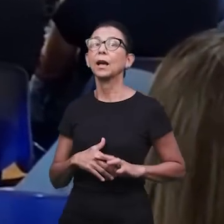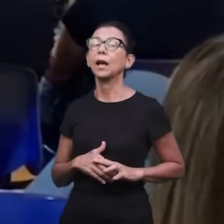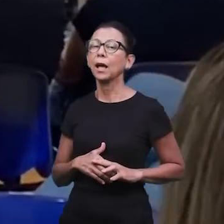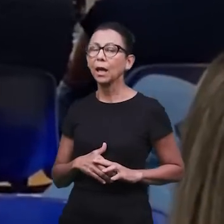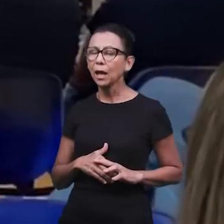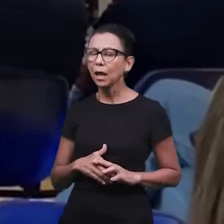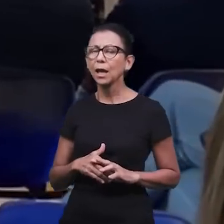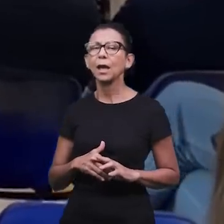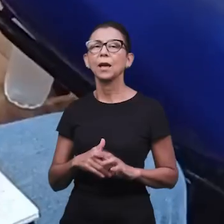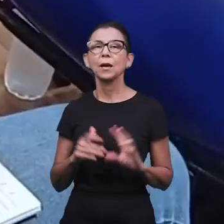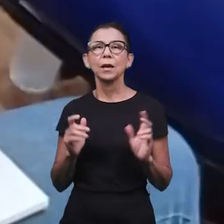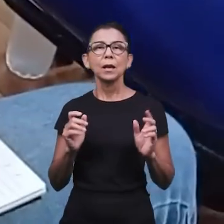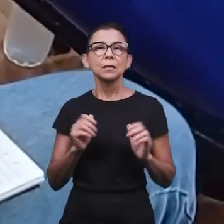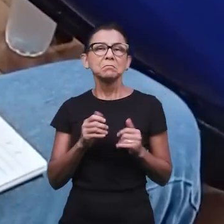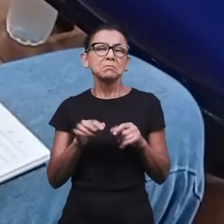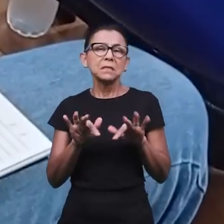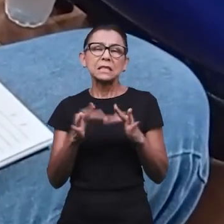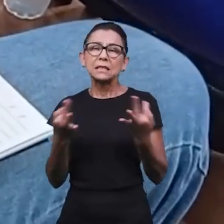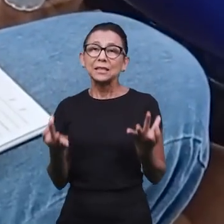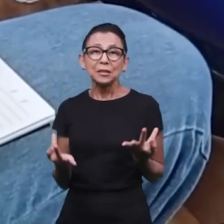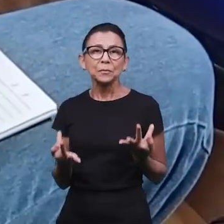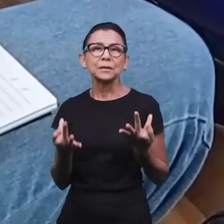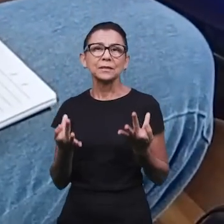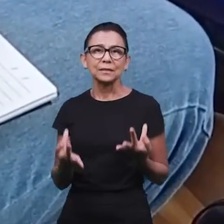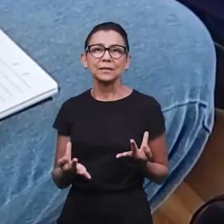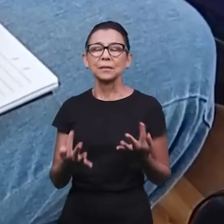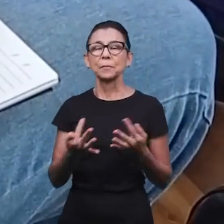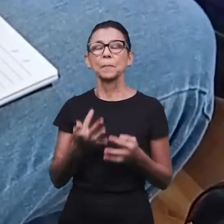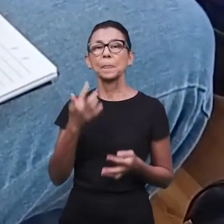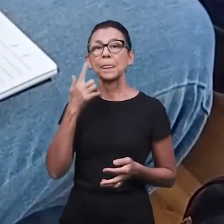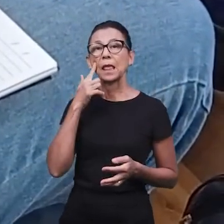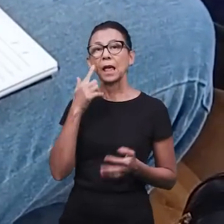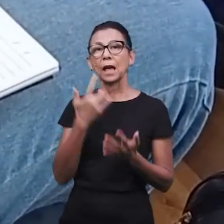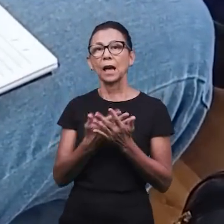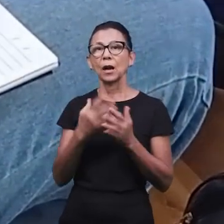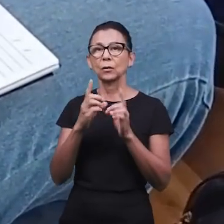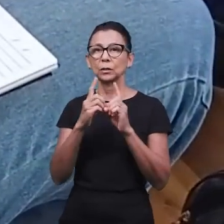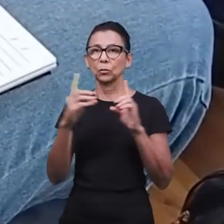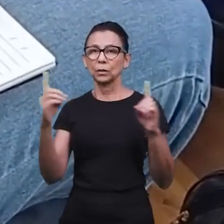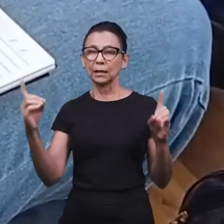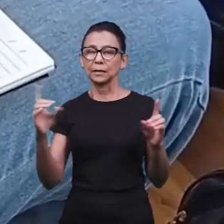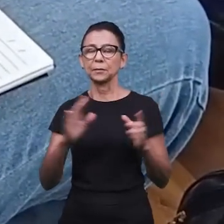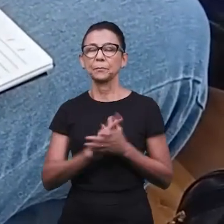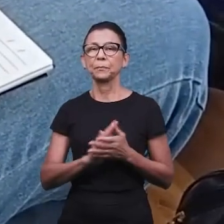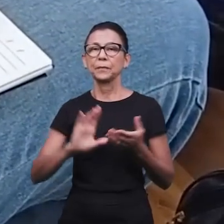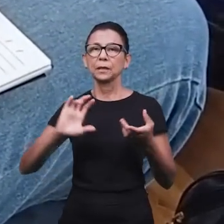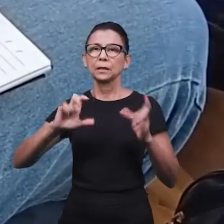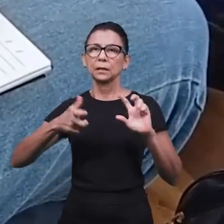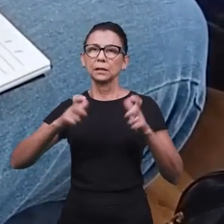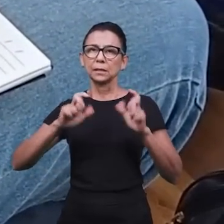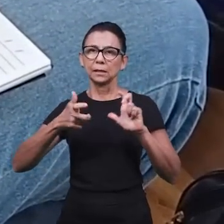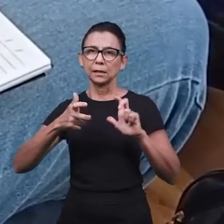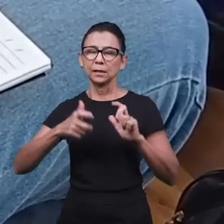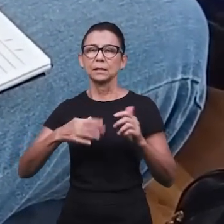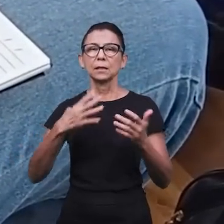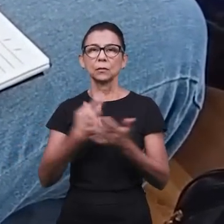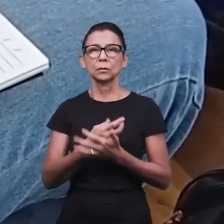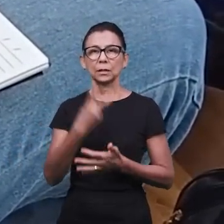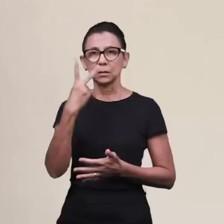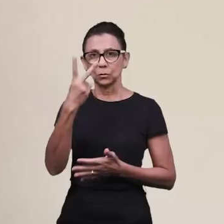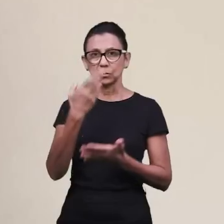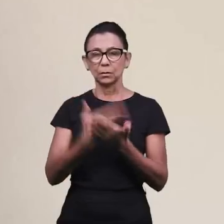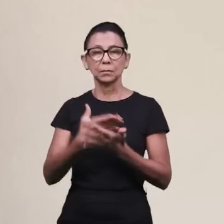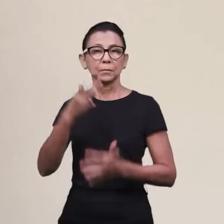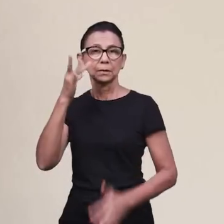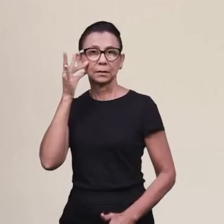e eficiente. Os alunos assistem às aulas online e, após 15 dias, participam de 2 aulas presenciais.